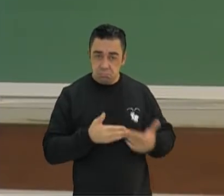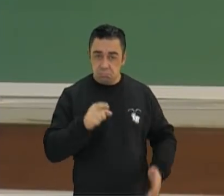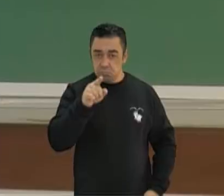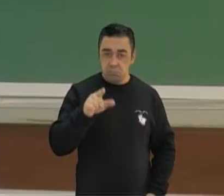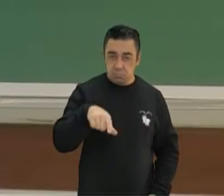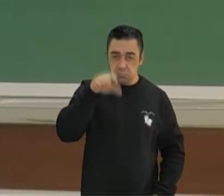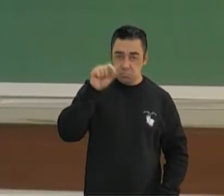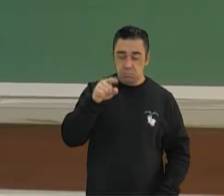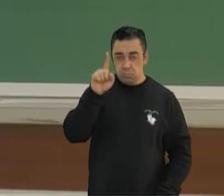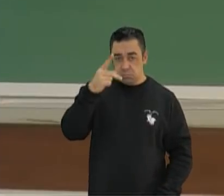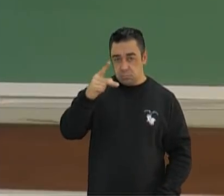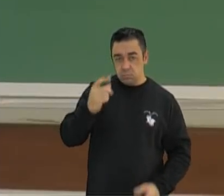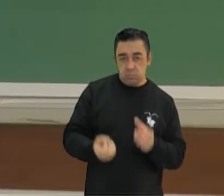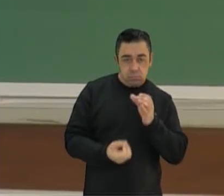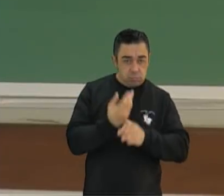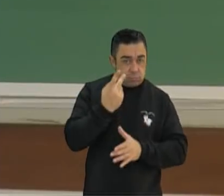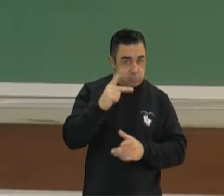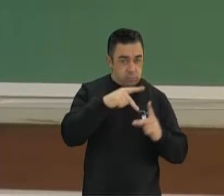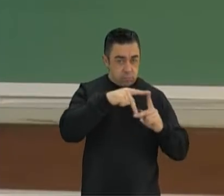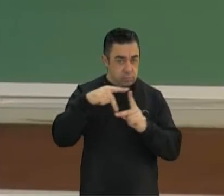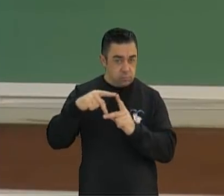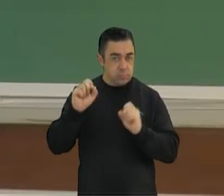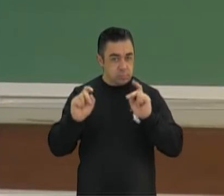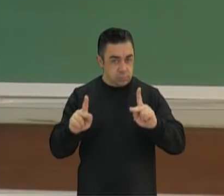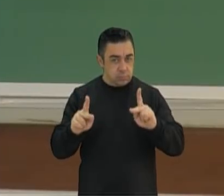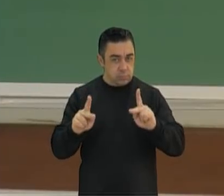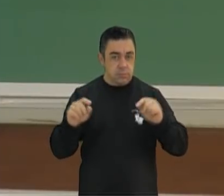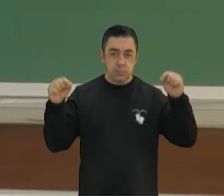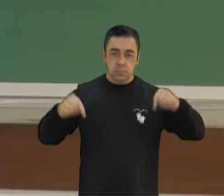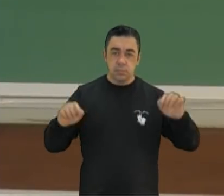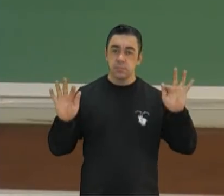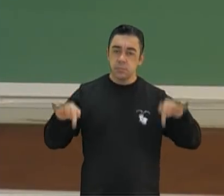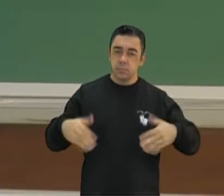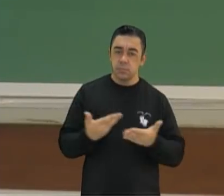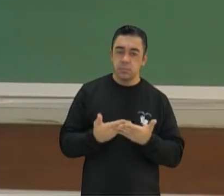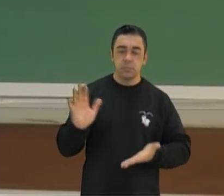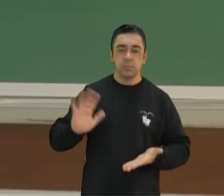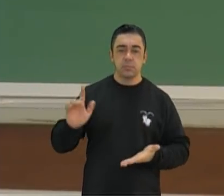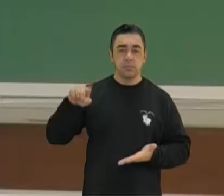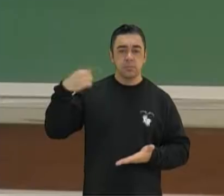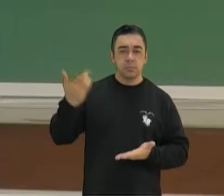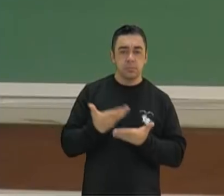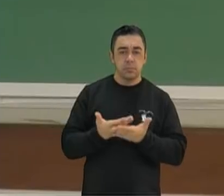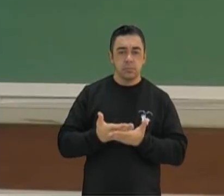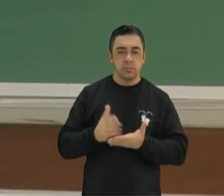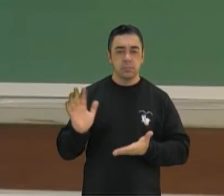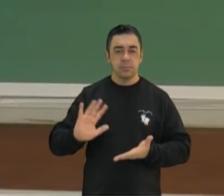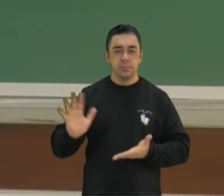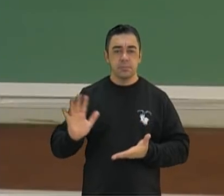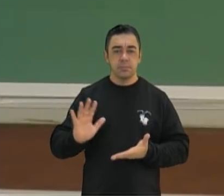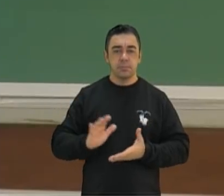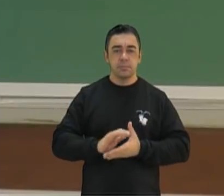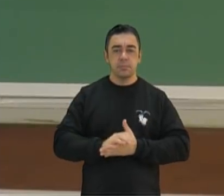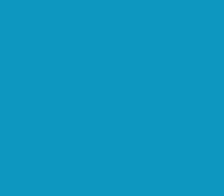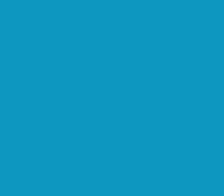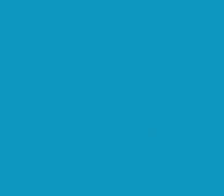sua história em quadrinhos, ok? Ficamos por aqui e até a próxima aula. Tchau, tchau!